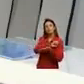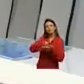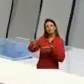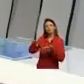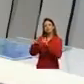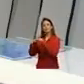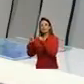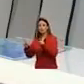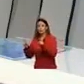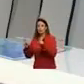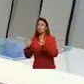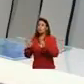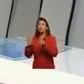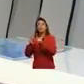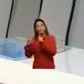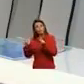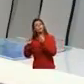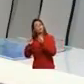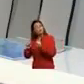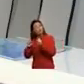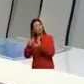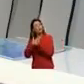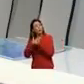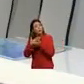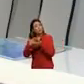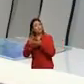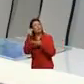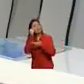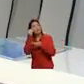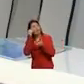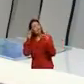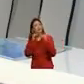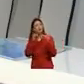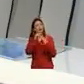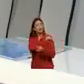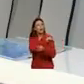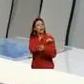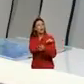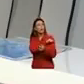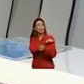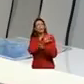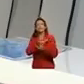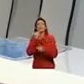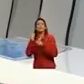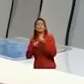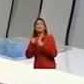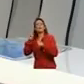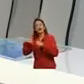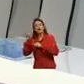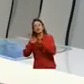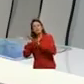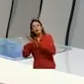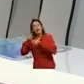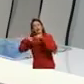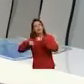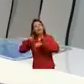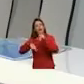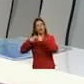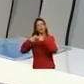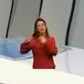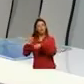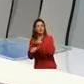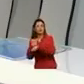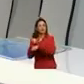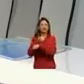possa ir interagindo com seus alunos e contando com o apoio da sua escola para preparar materiais e estratégias complementares para que